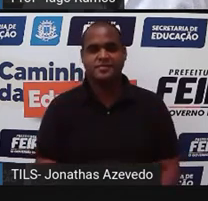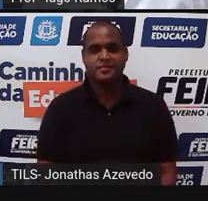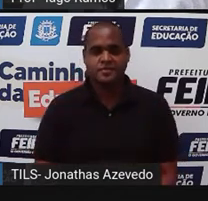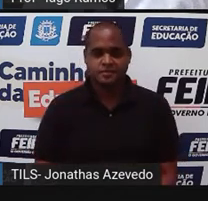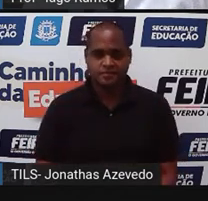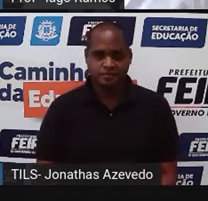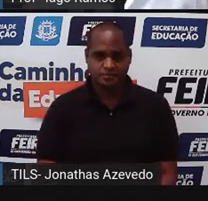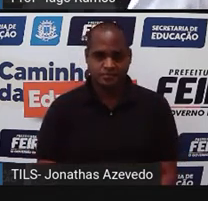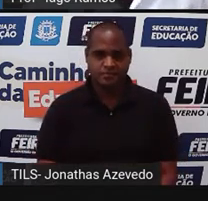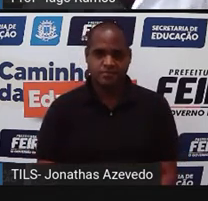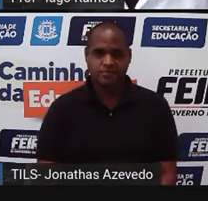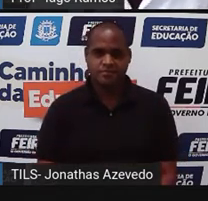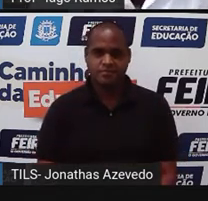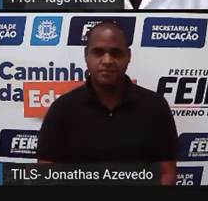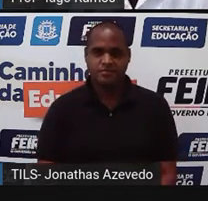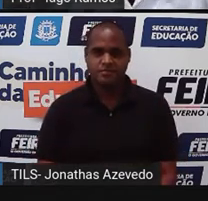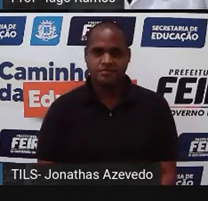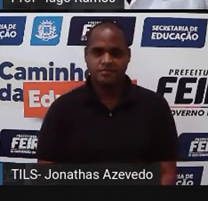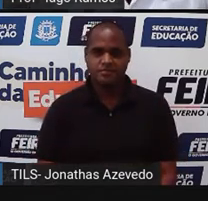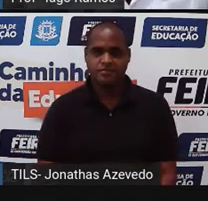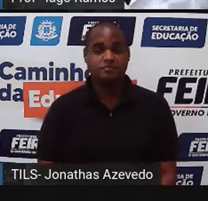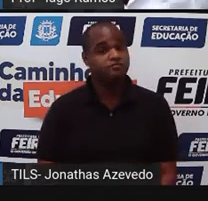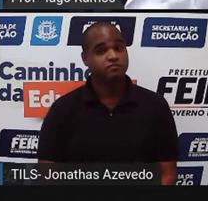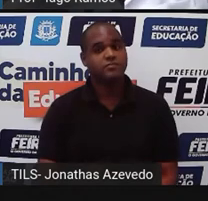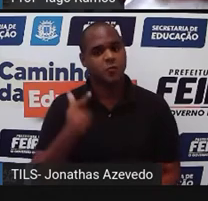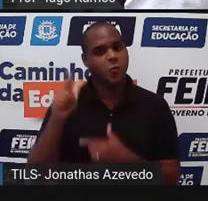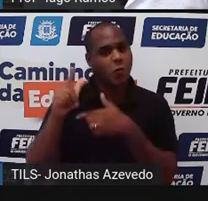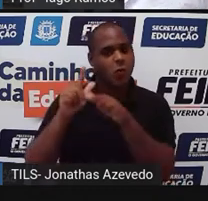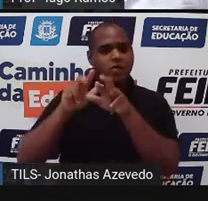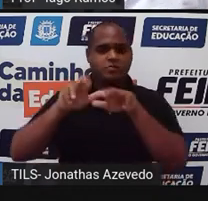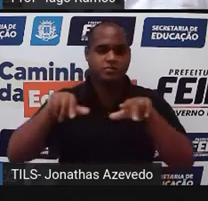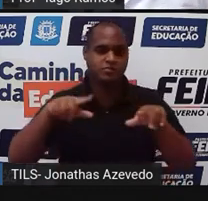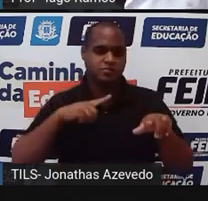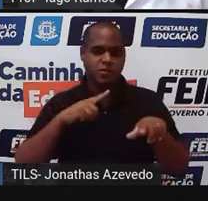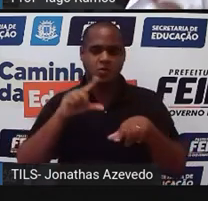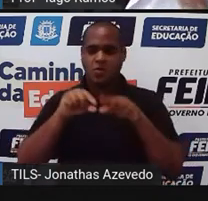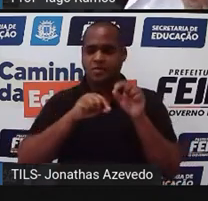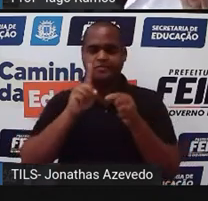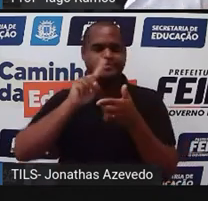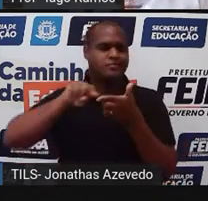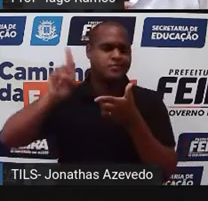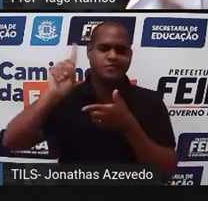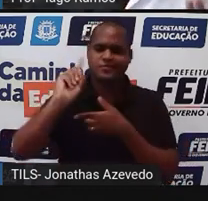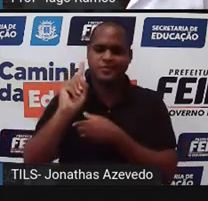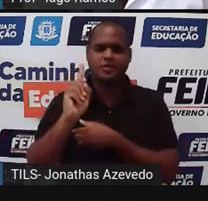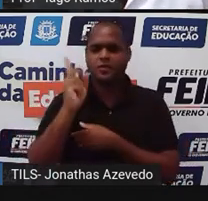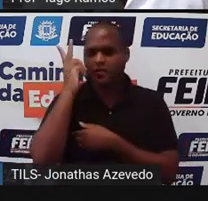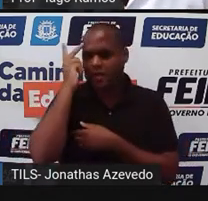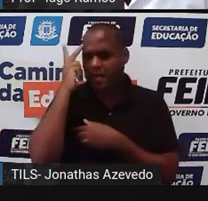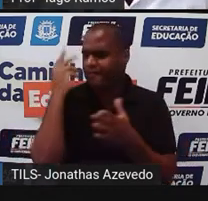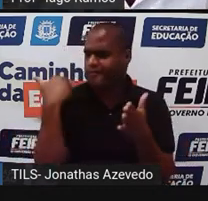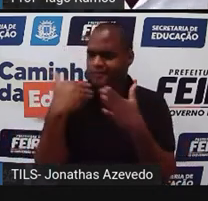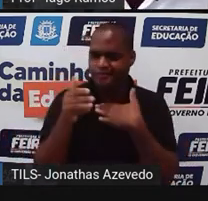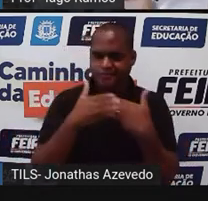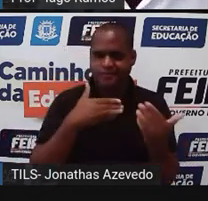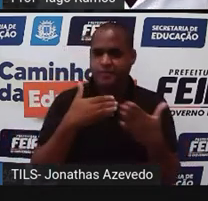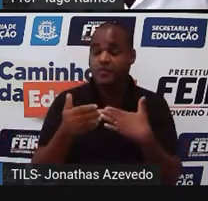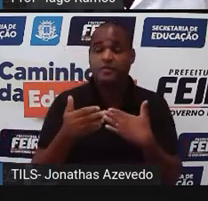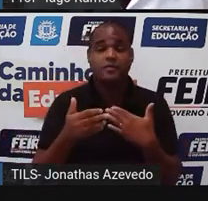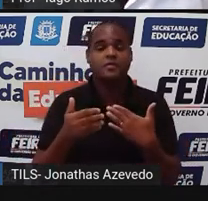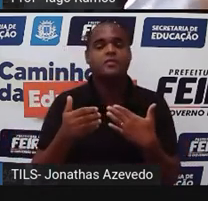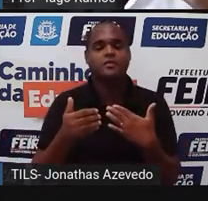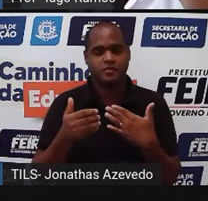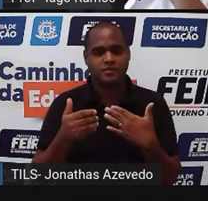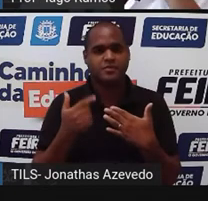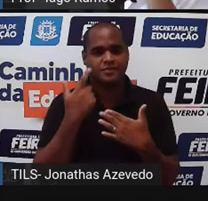o meu eu escolhi assim se você escolheu a outra diagonal né não tem problema tanto faz o pai